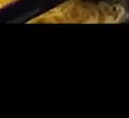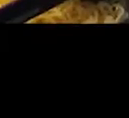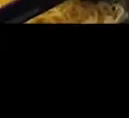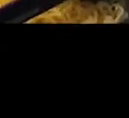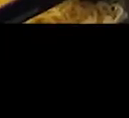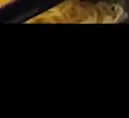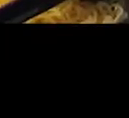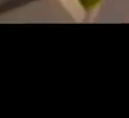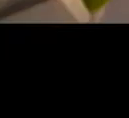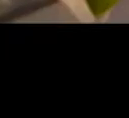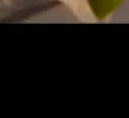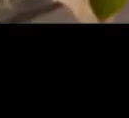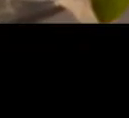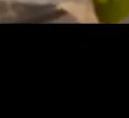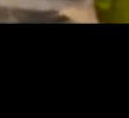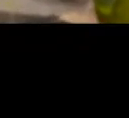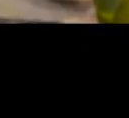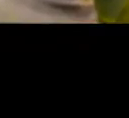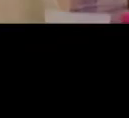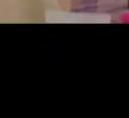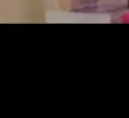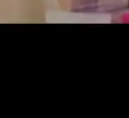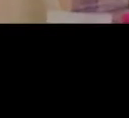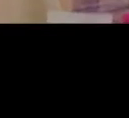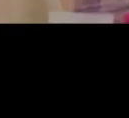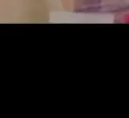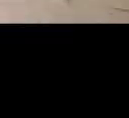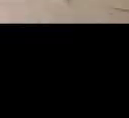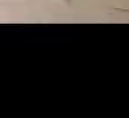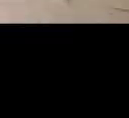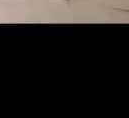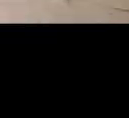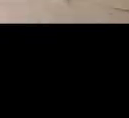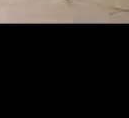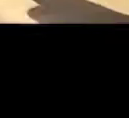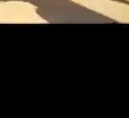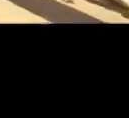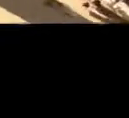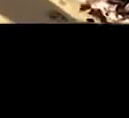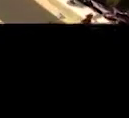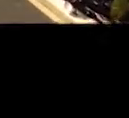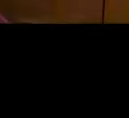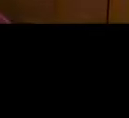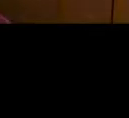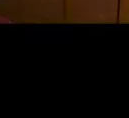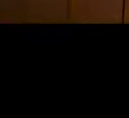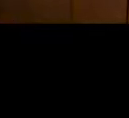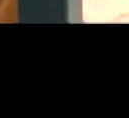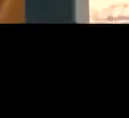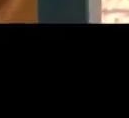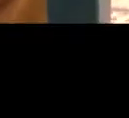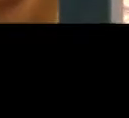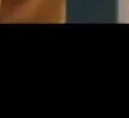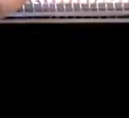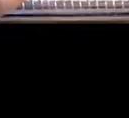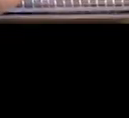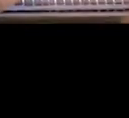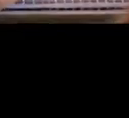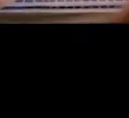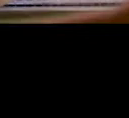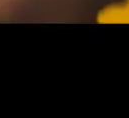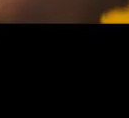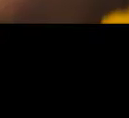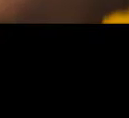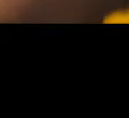e não falta comida na minha mesa meus filhos crescem mais fortes e estão cada vez melhor na escola